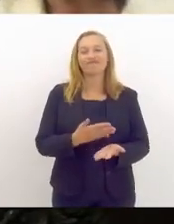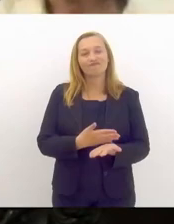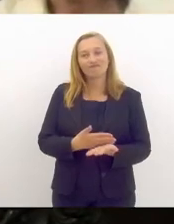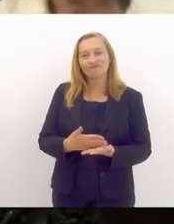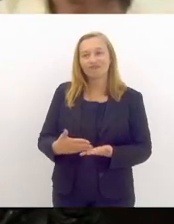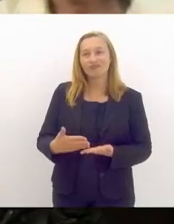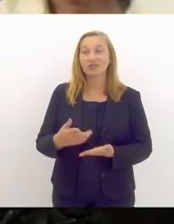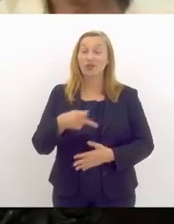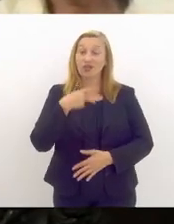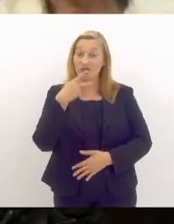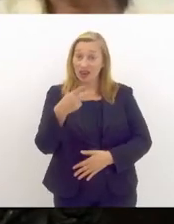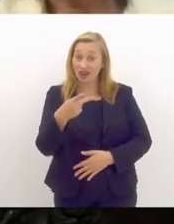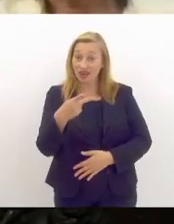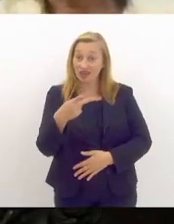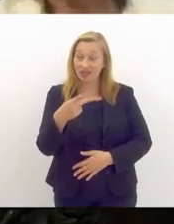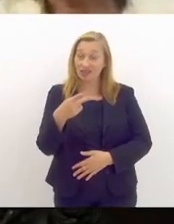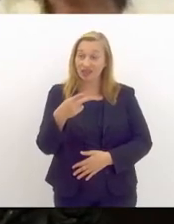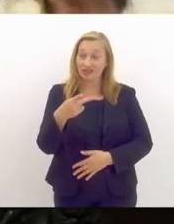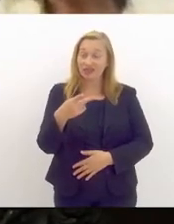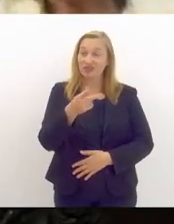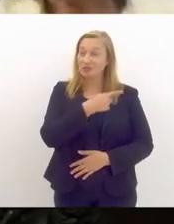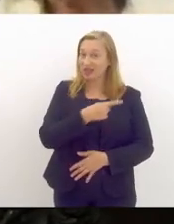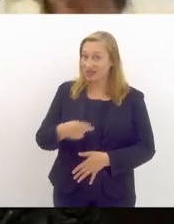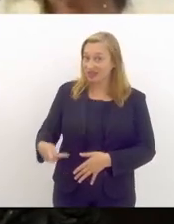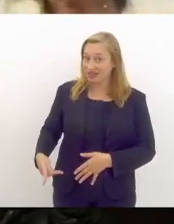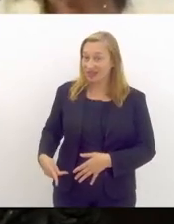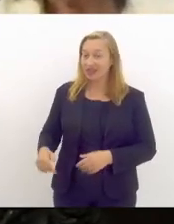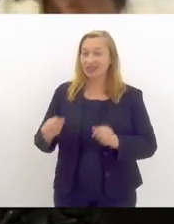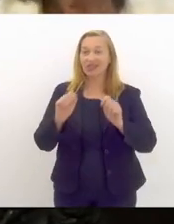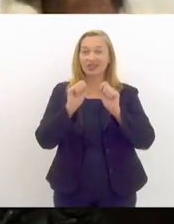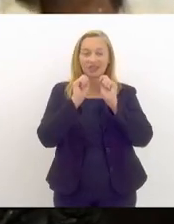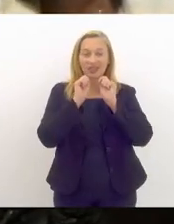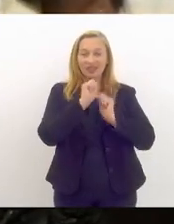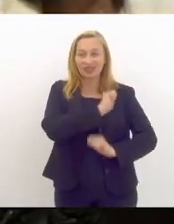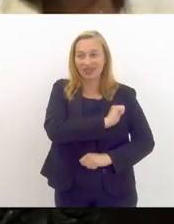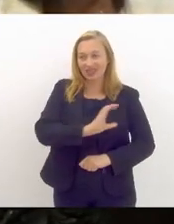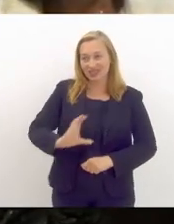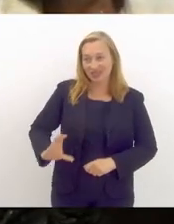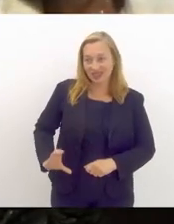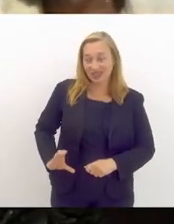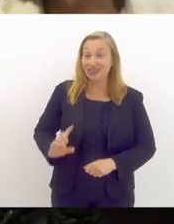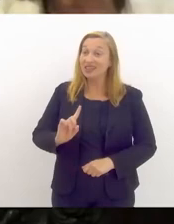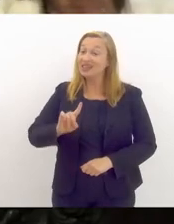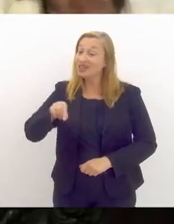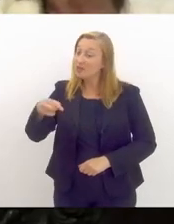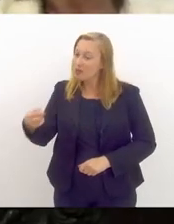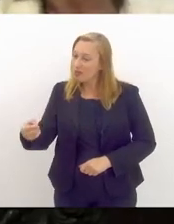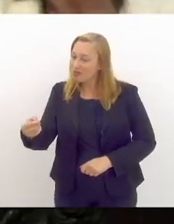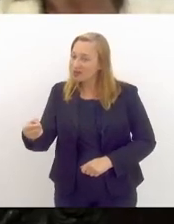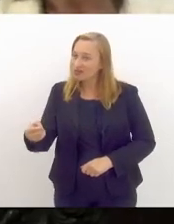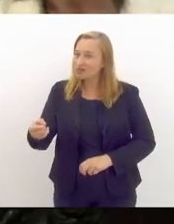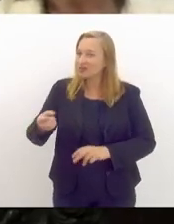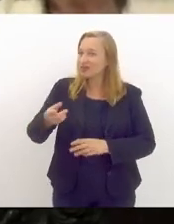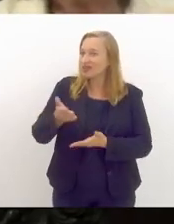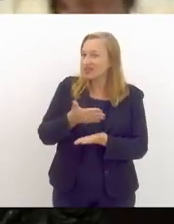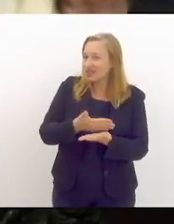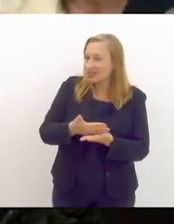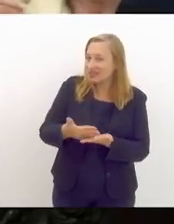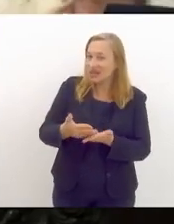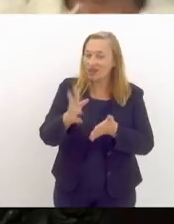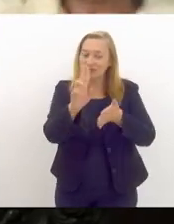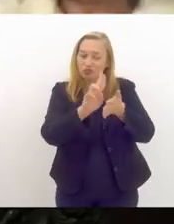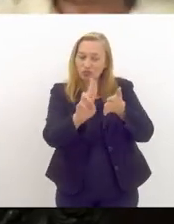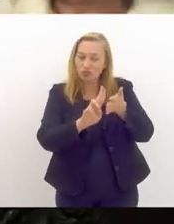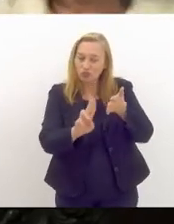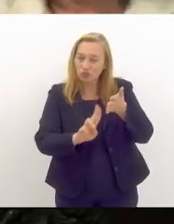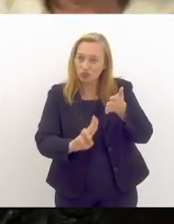as palavras do presidente André Siciliano. Em seguida, nós vamos proceder à leitura do termo